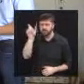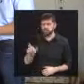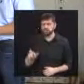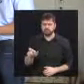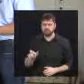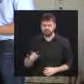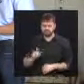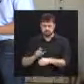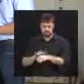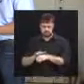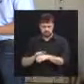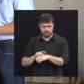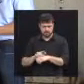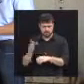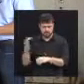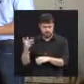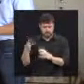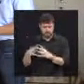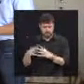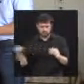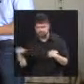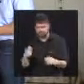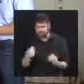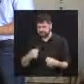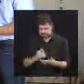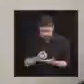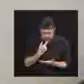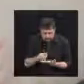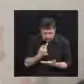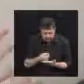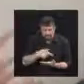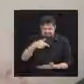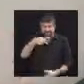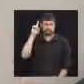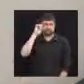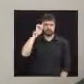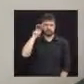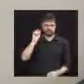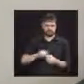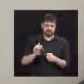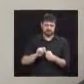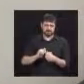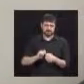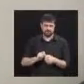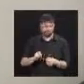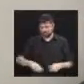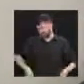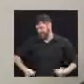desaparecia. Então ele não precisava passar anti-inflamatório por 7, 8 dias. Isso me dá uma redução do custo de anti-inflamatório